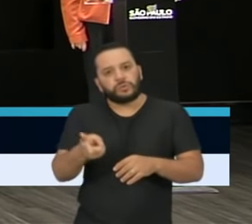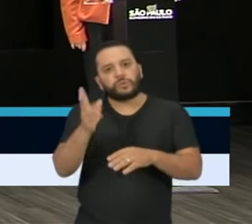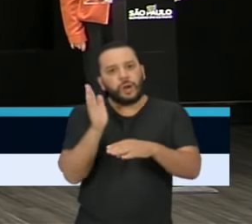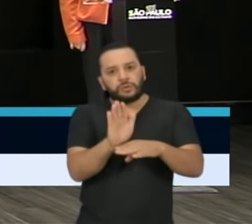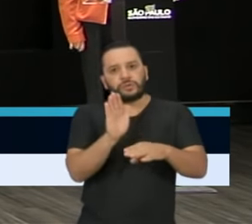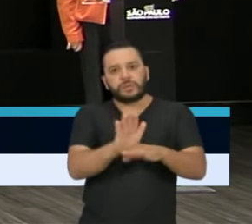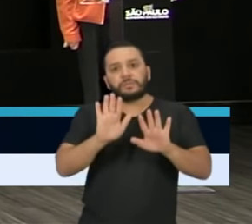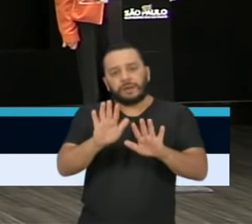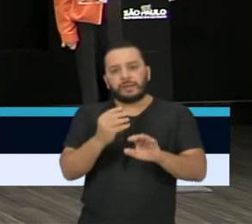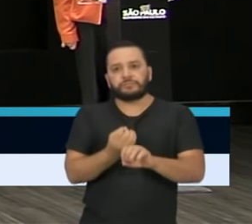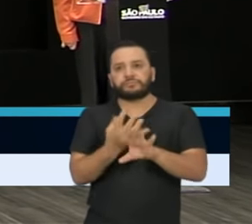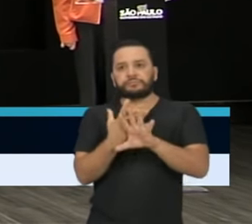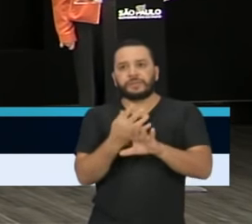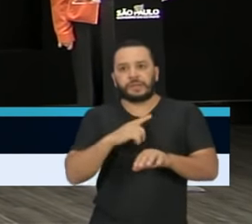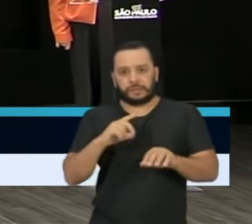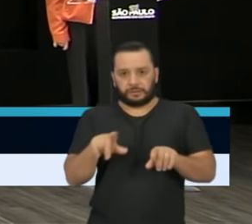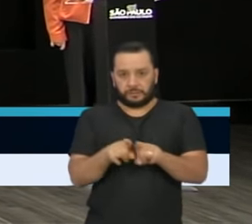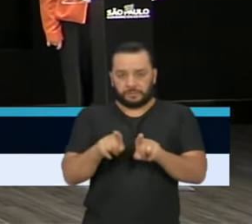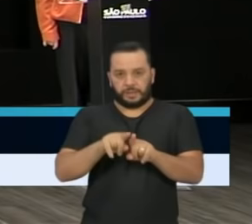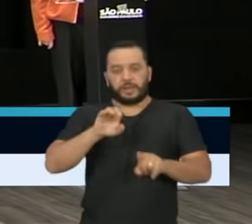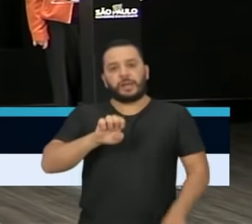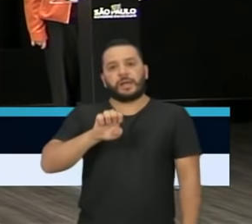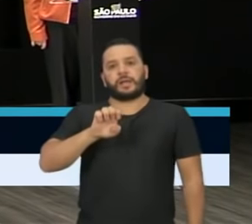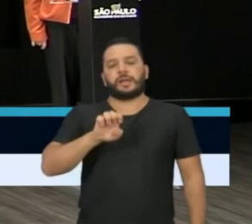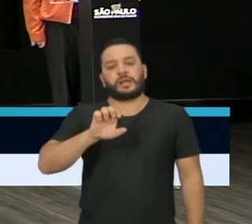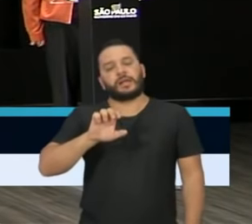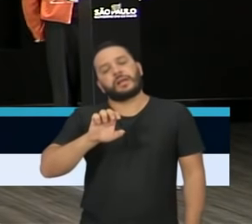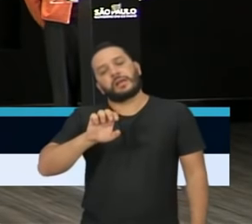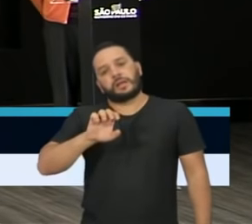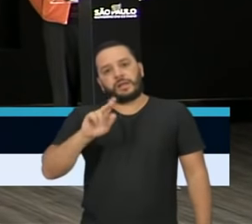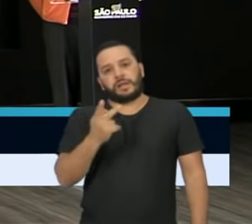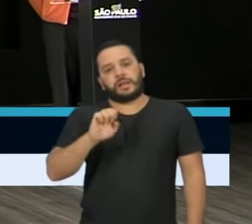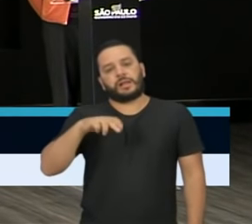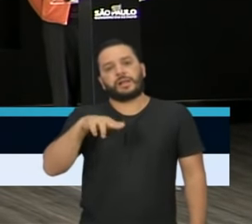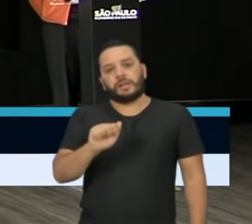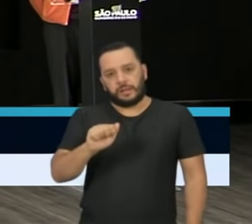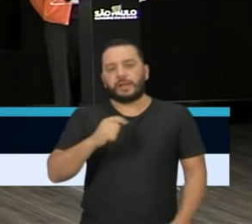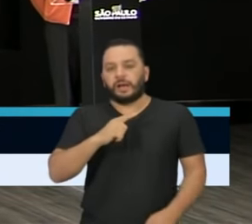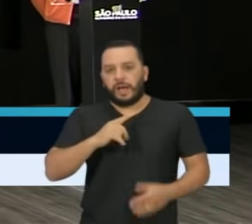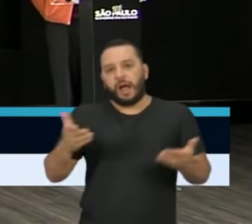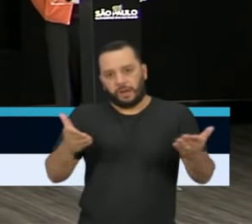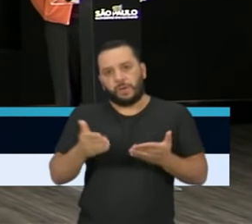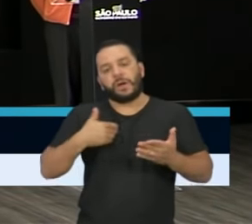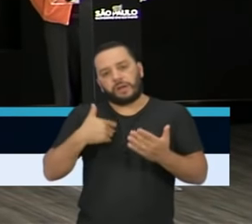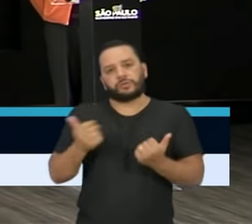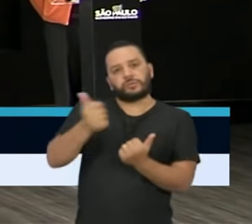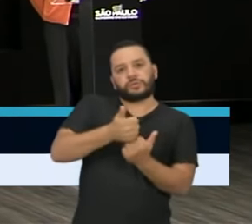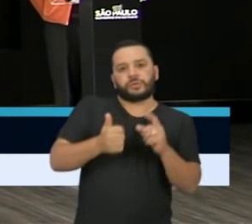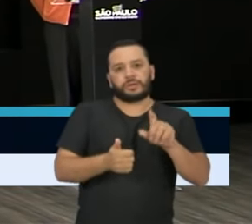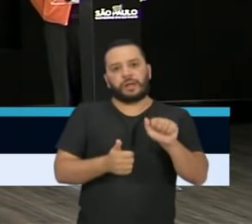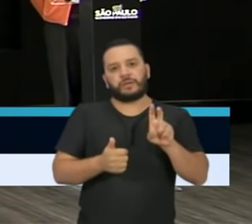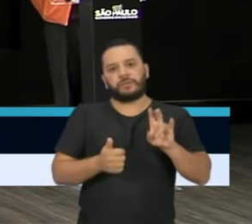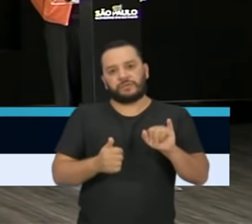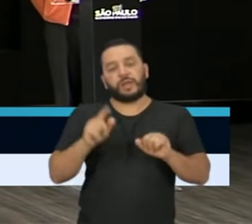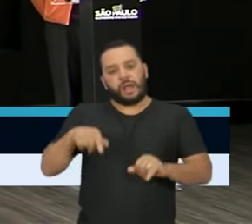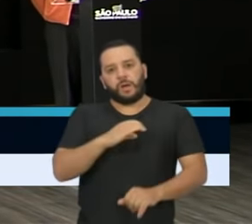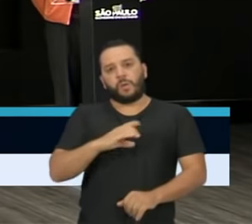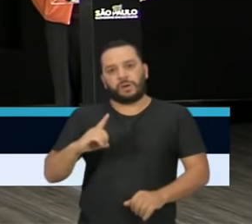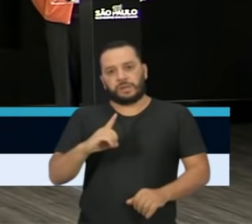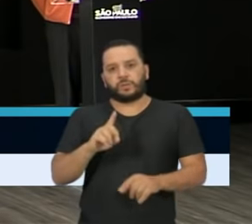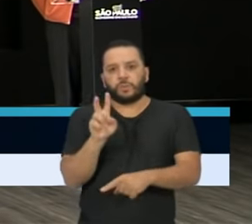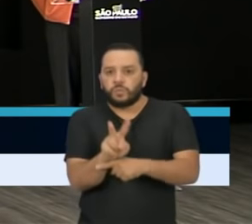doutora Helena Sato já fazia parte deste grupo de trabalho, continua a fazê-lo agora na condição de